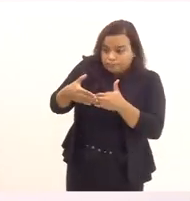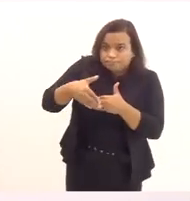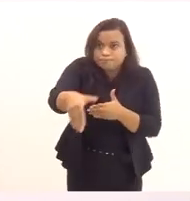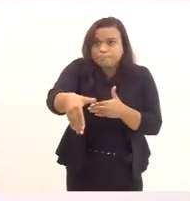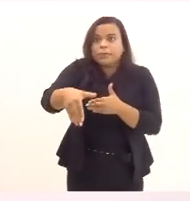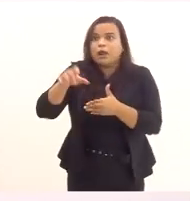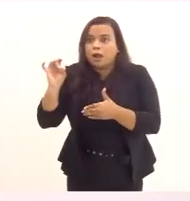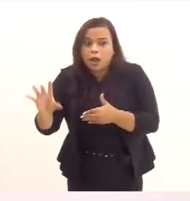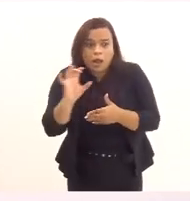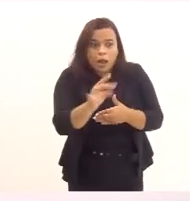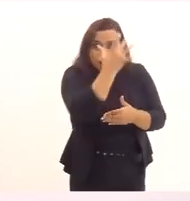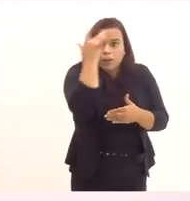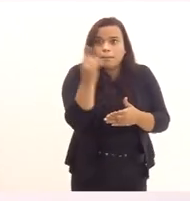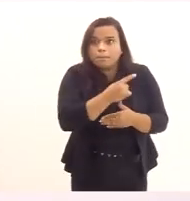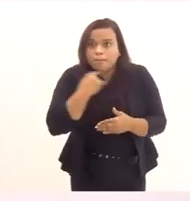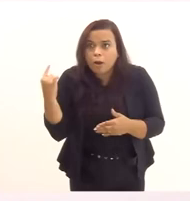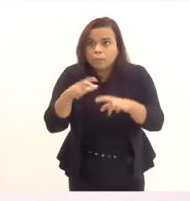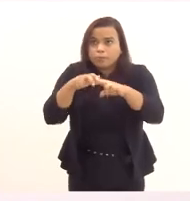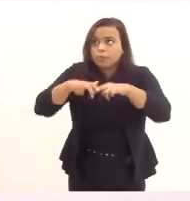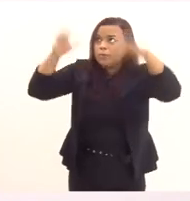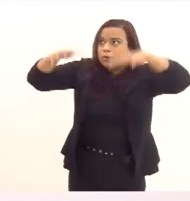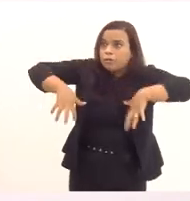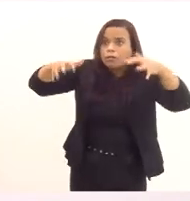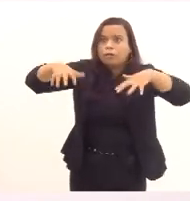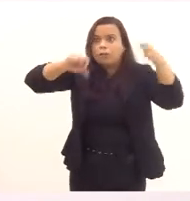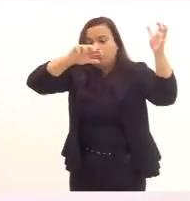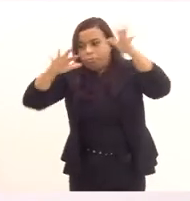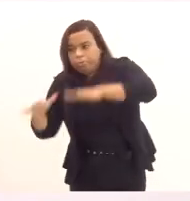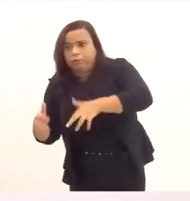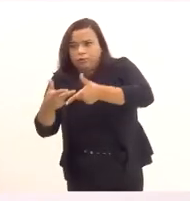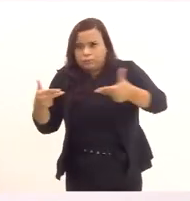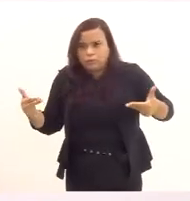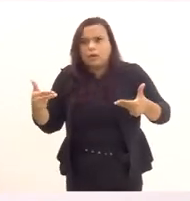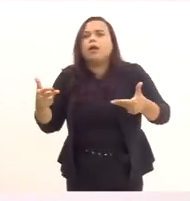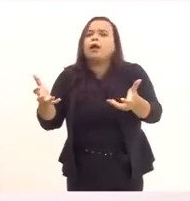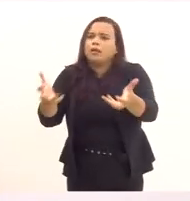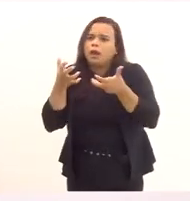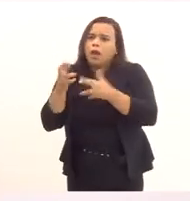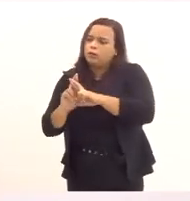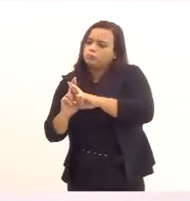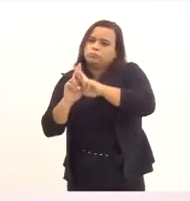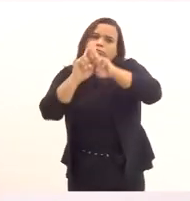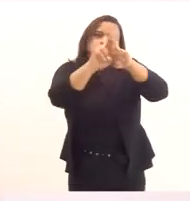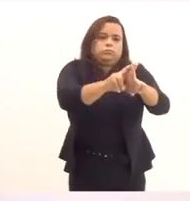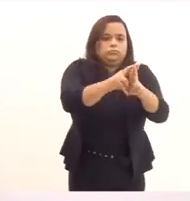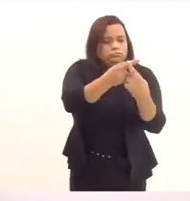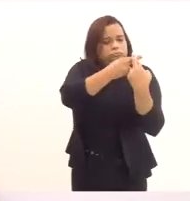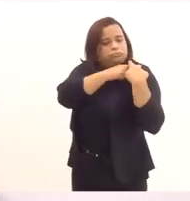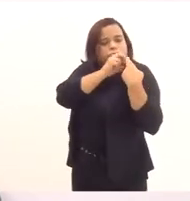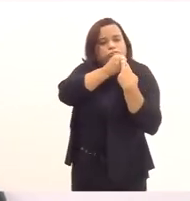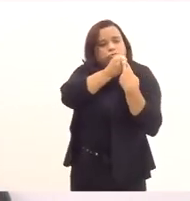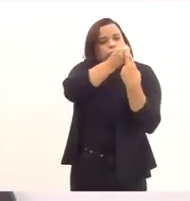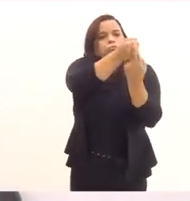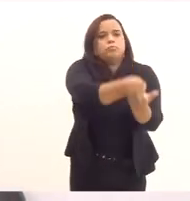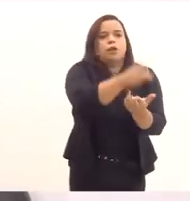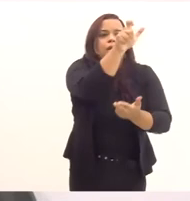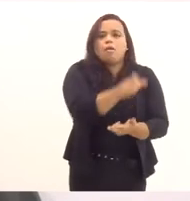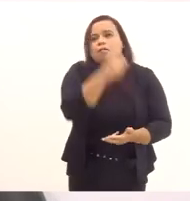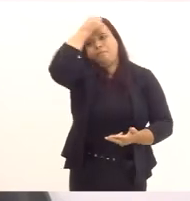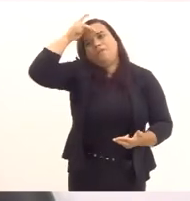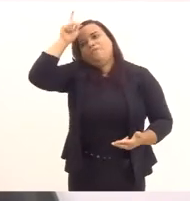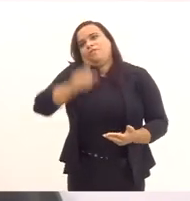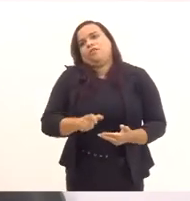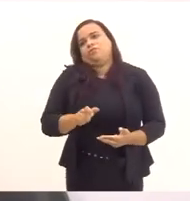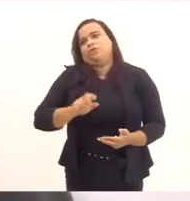responsabilizado o prefeito entendeu porque eu não tô falando dinheiro eu não tô falando de dessas partes técnicas né tô vendo